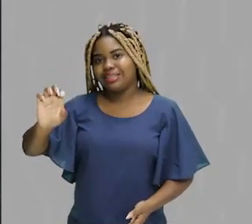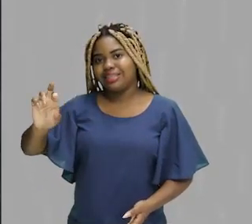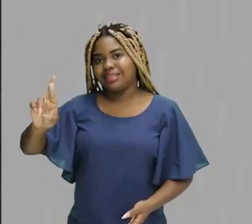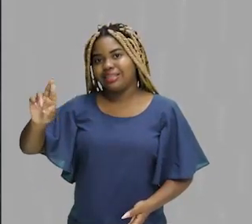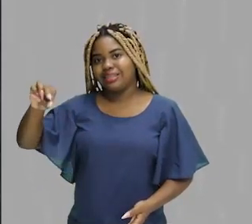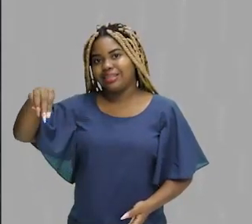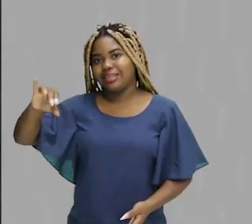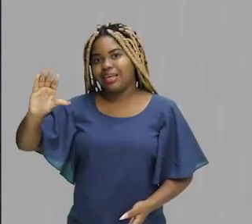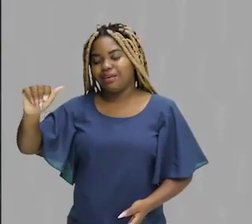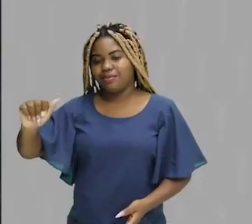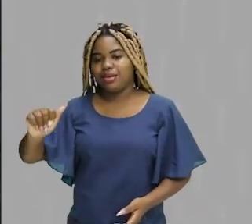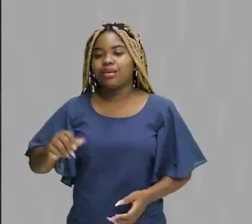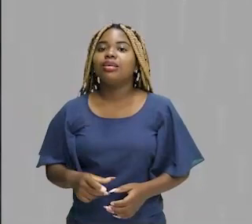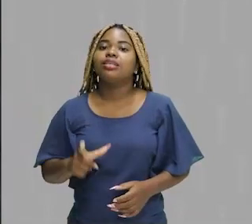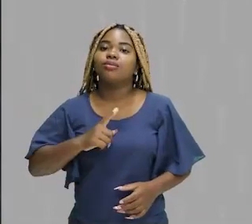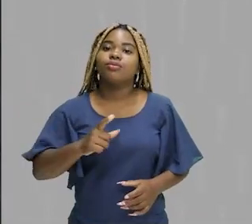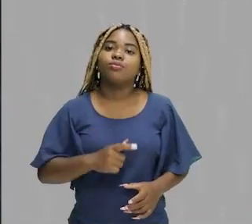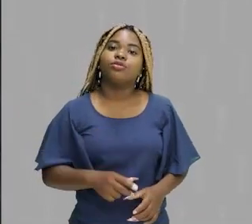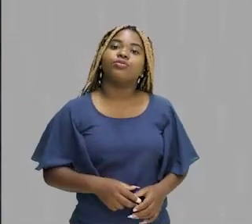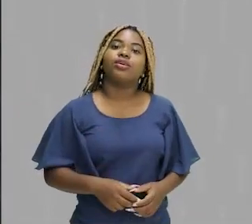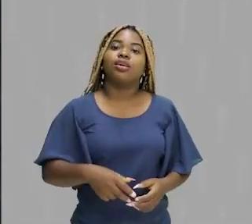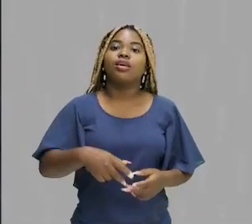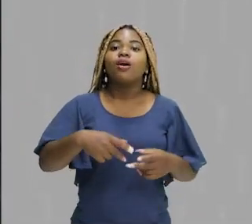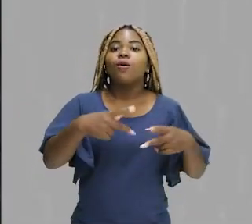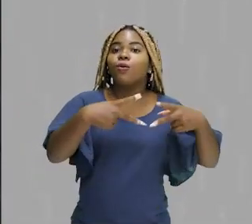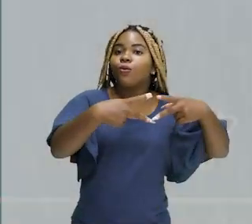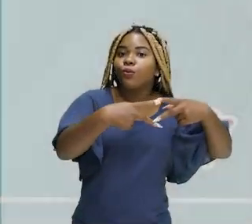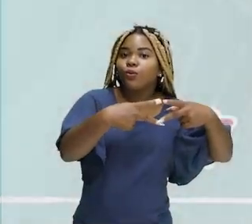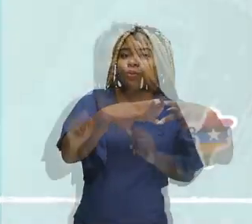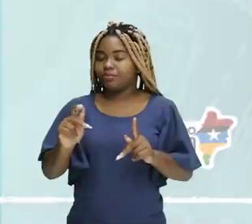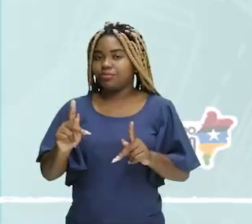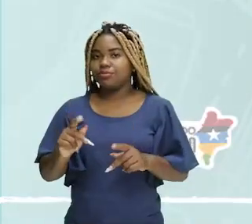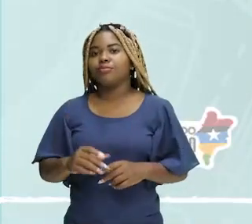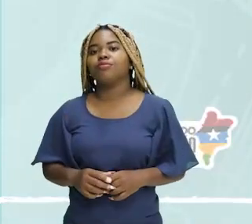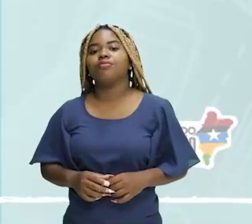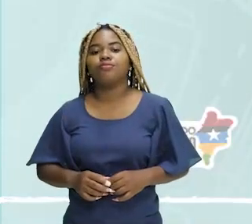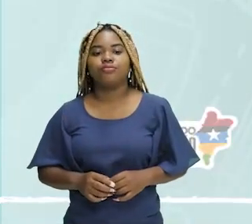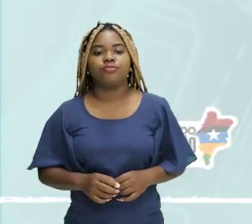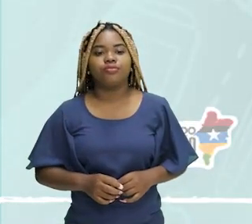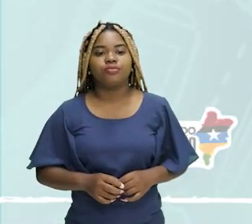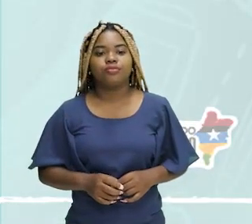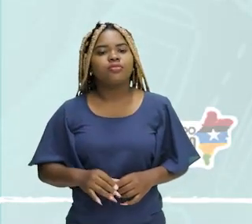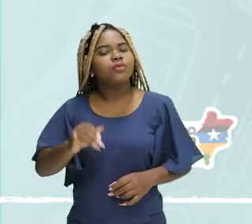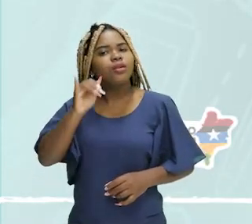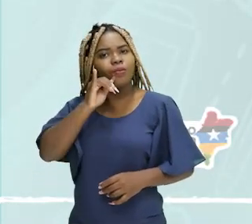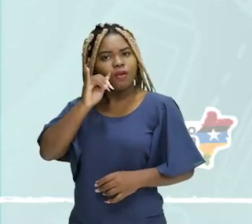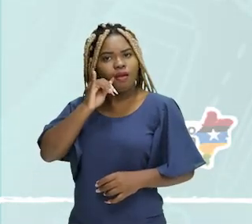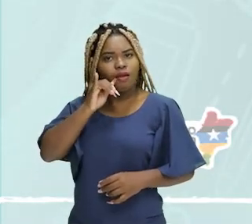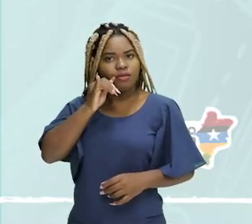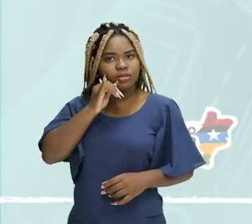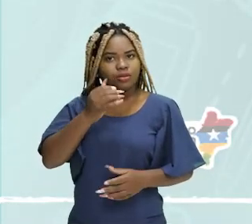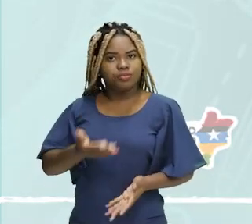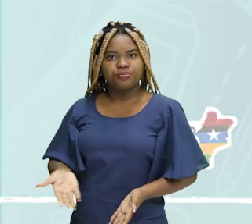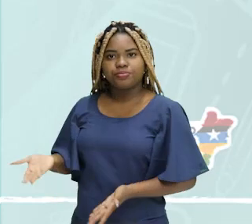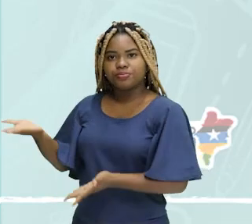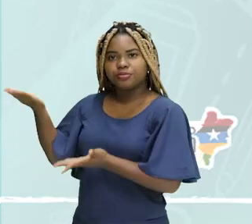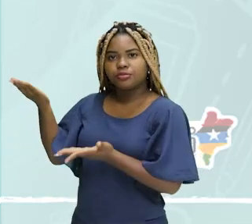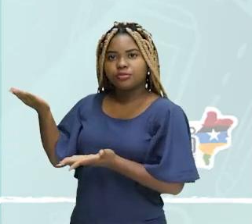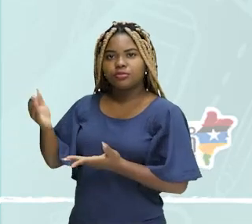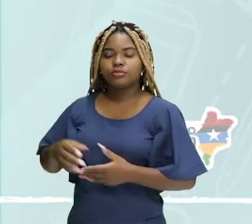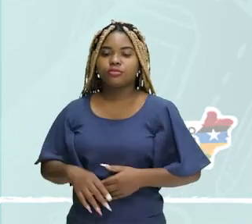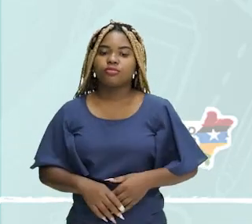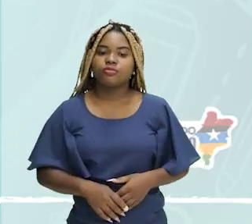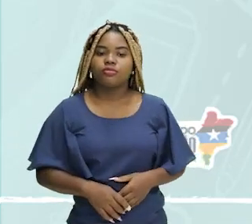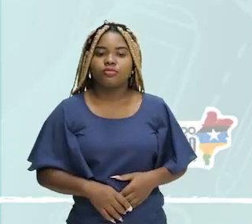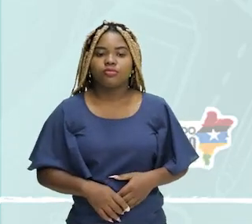ou seja, um ΔH negativo. Pegaram? Vamos lá. Então, exemplos de reações de combustão.